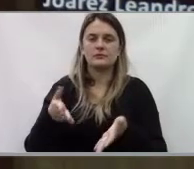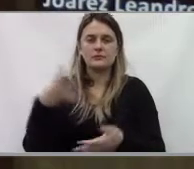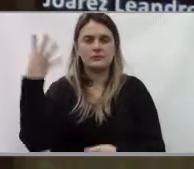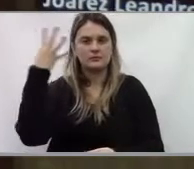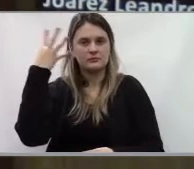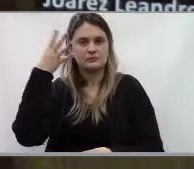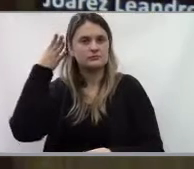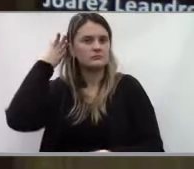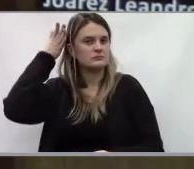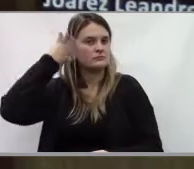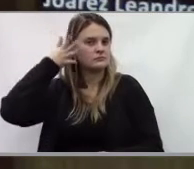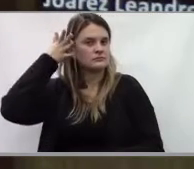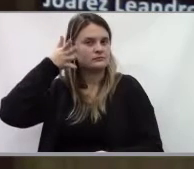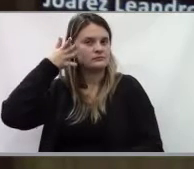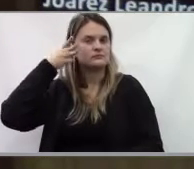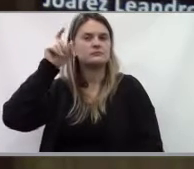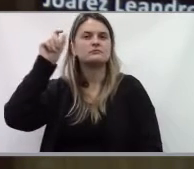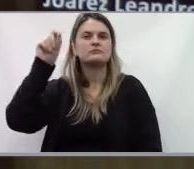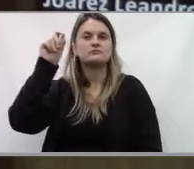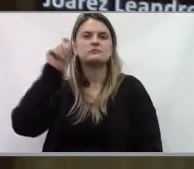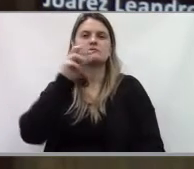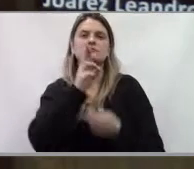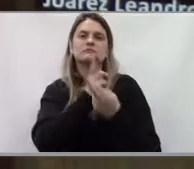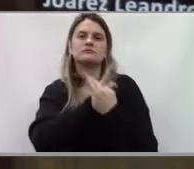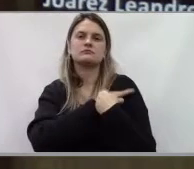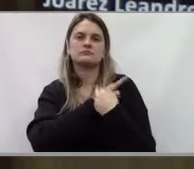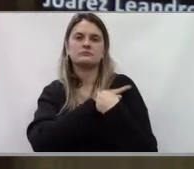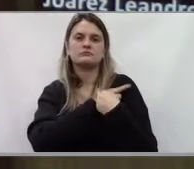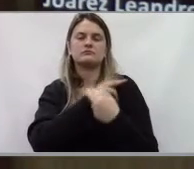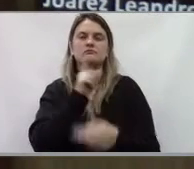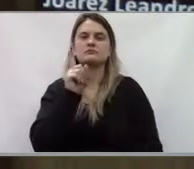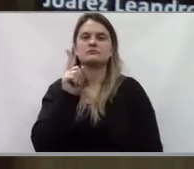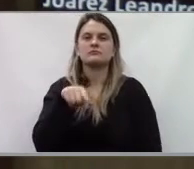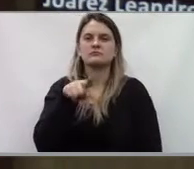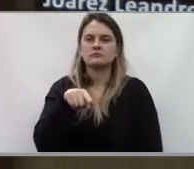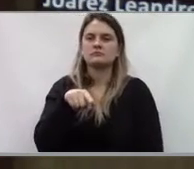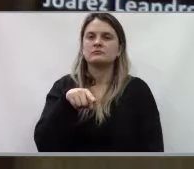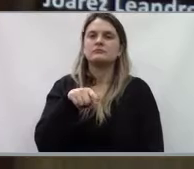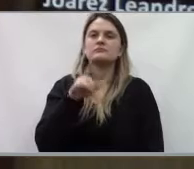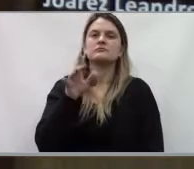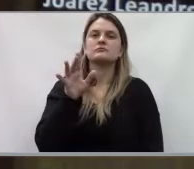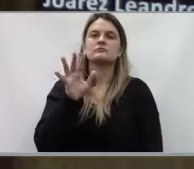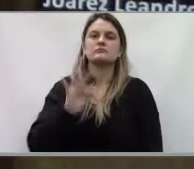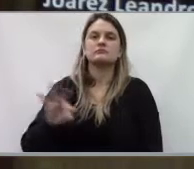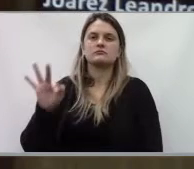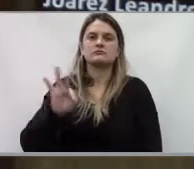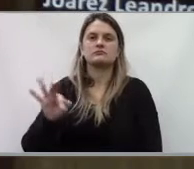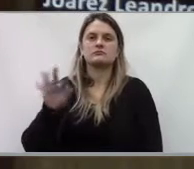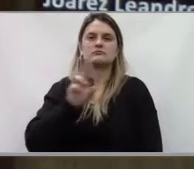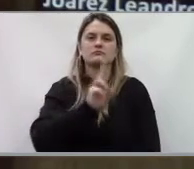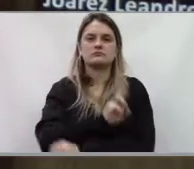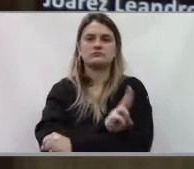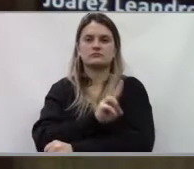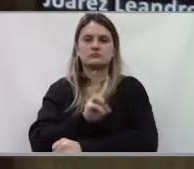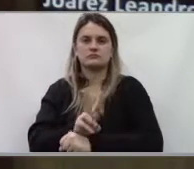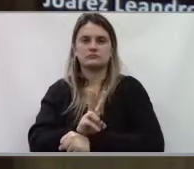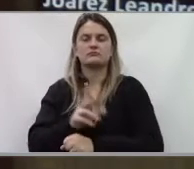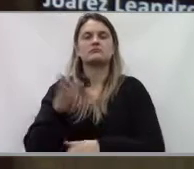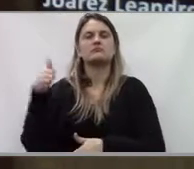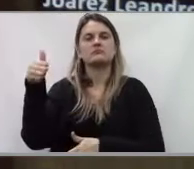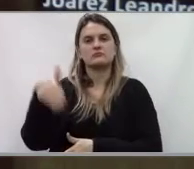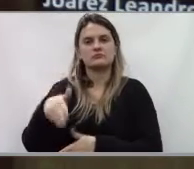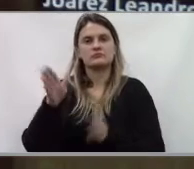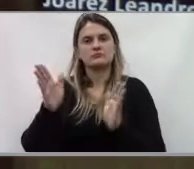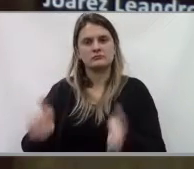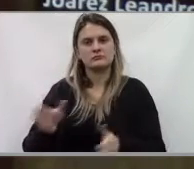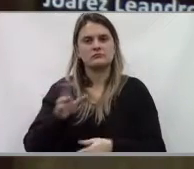a nossa quarta palestra, quem que está responsabilizado é a Faculdade Uniuv. Então, nós já